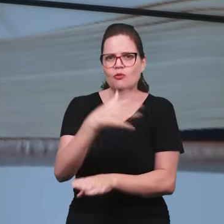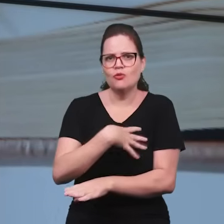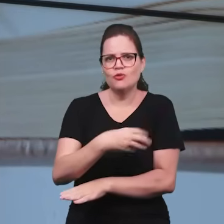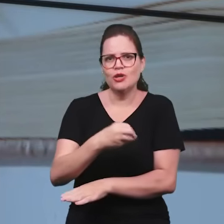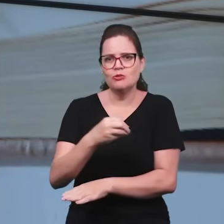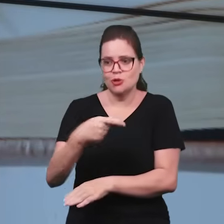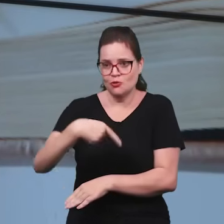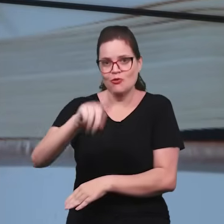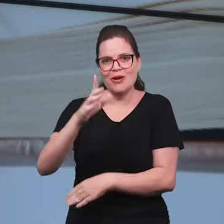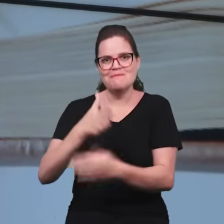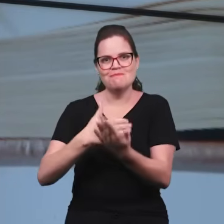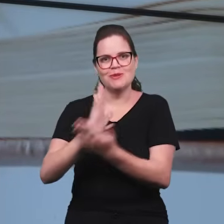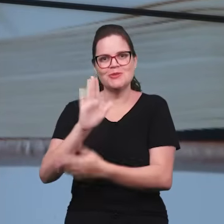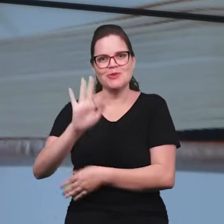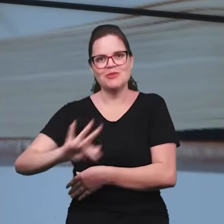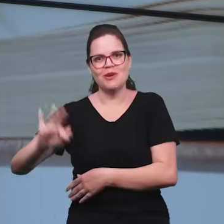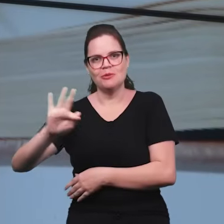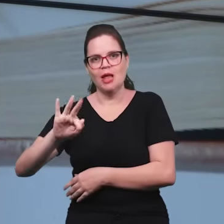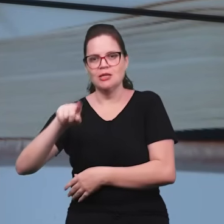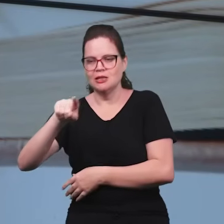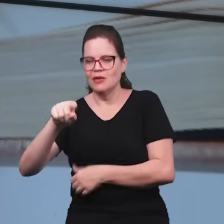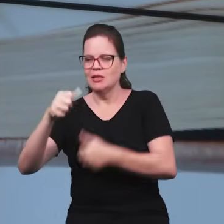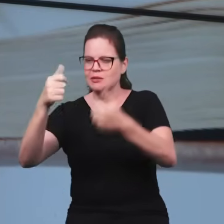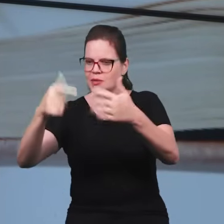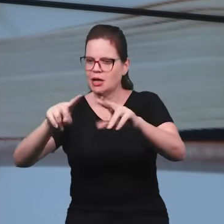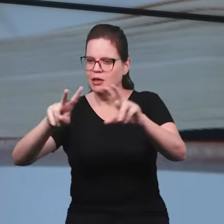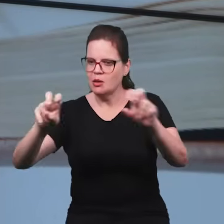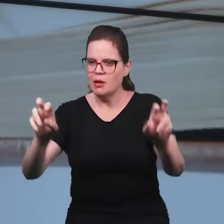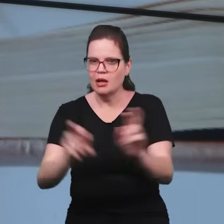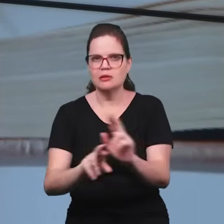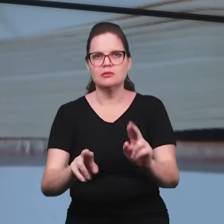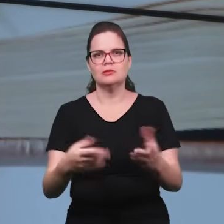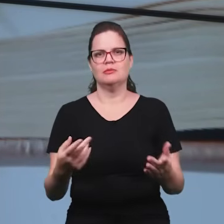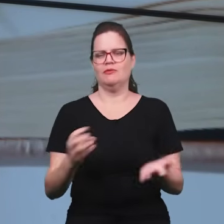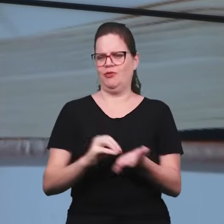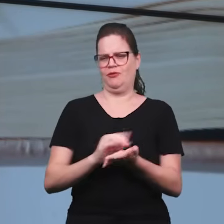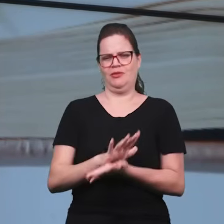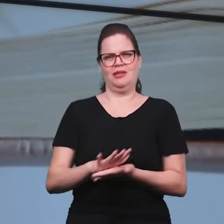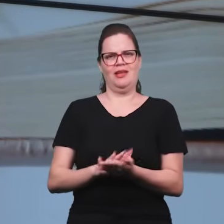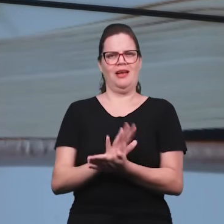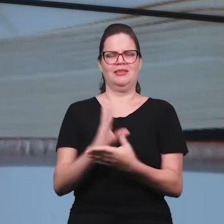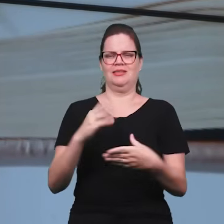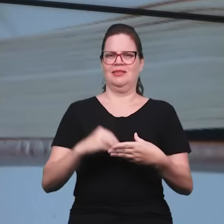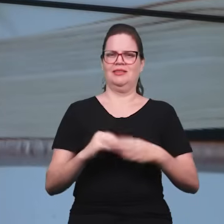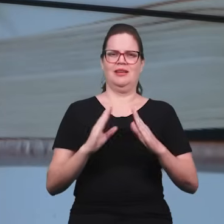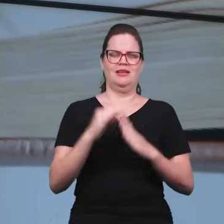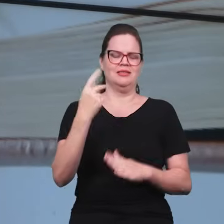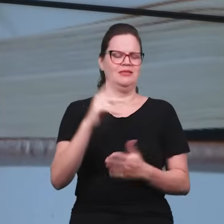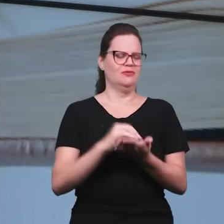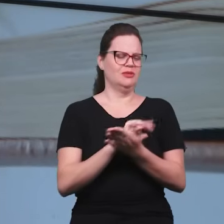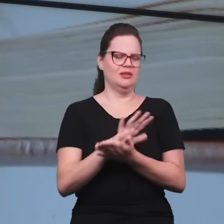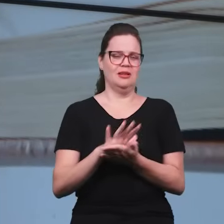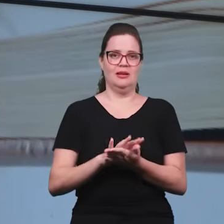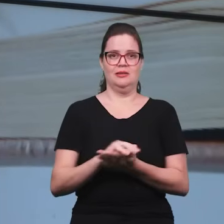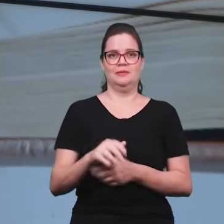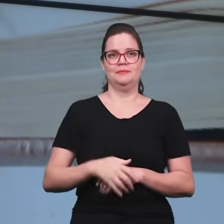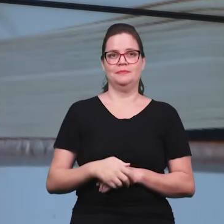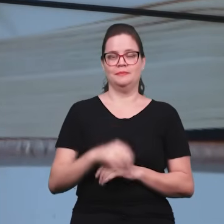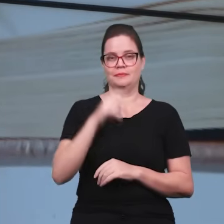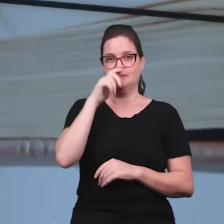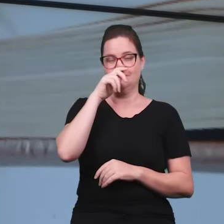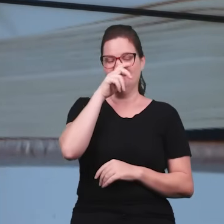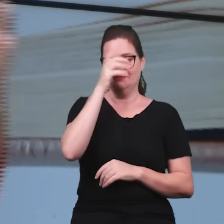a respeito de um relacionamento. Ou seja, não falta nada dentro da sua casa. Inclusive aquilo que